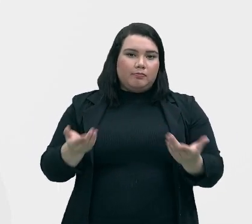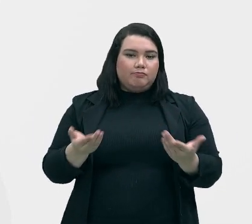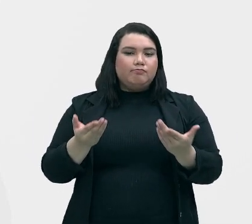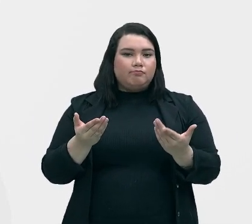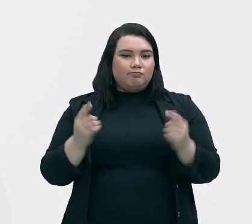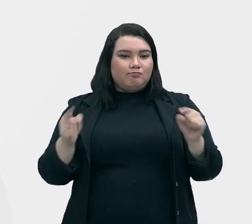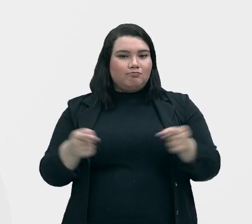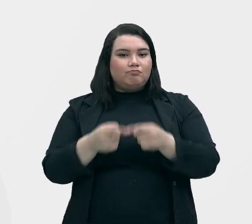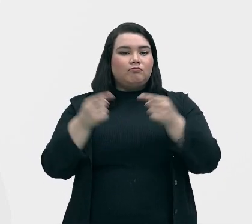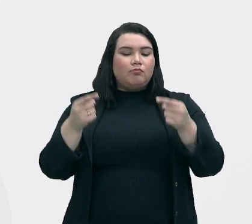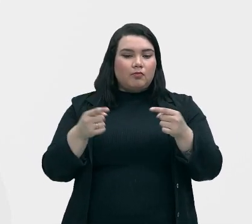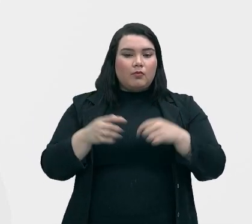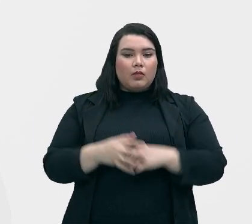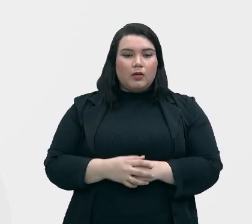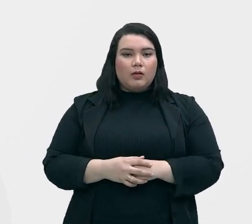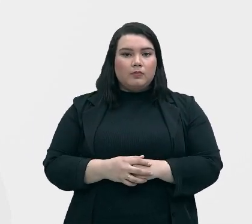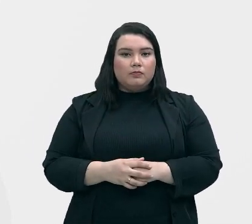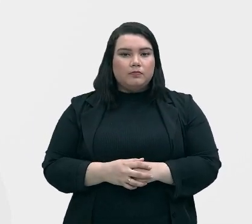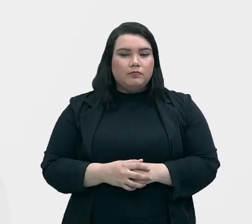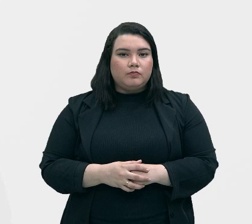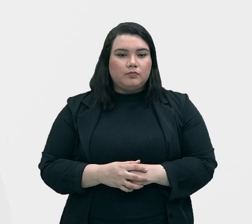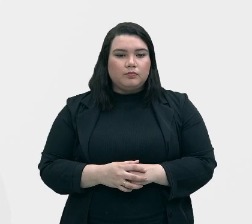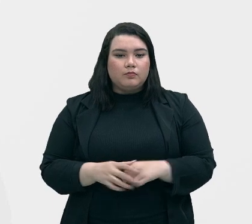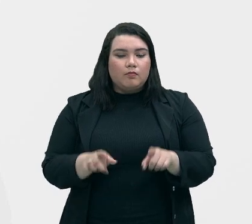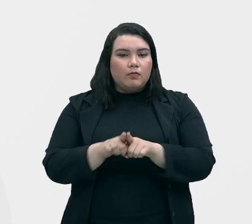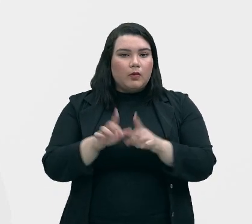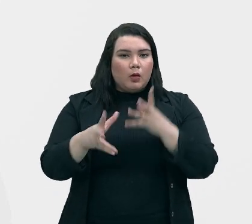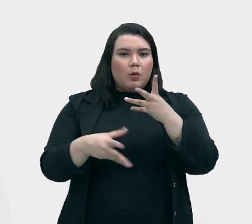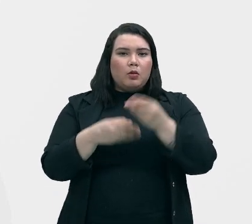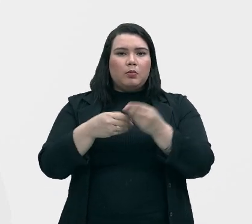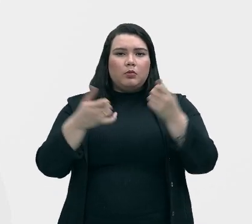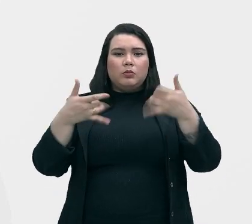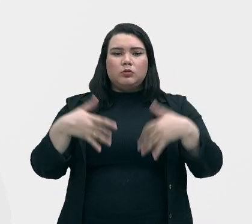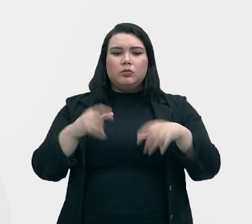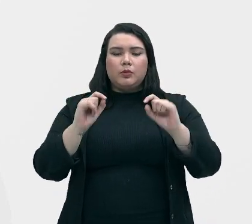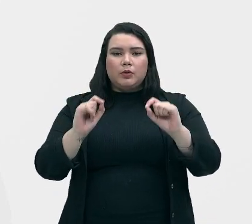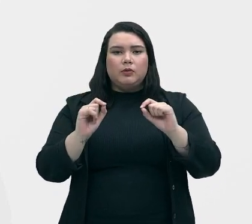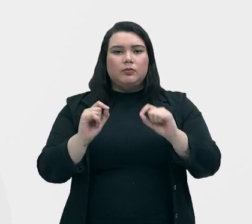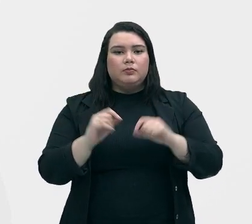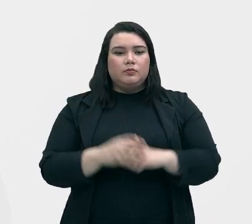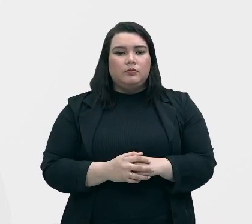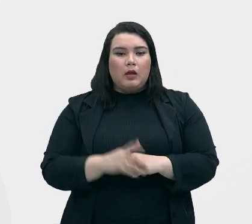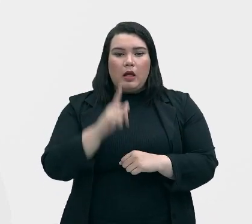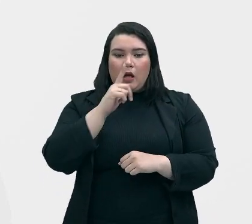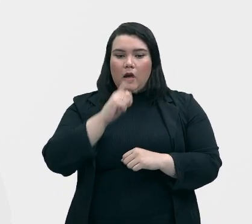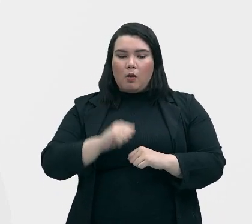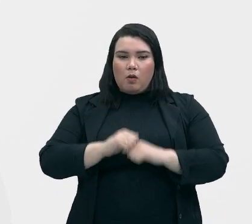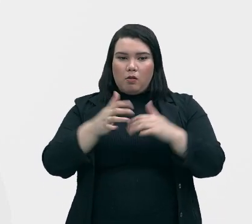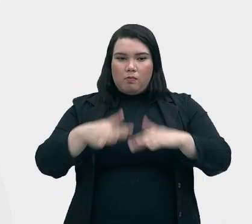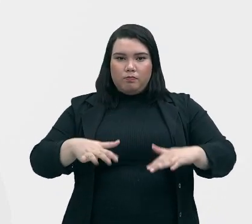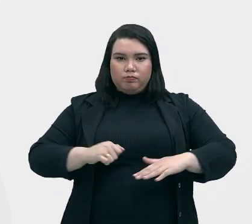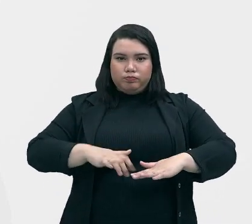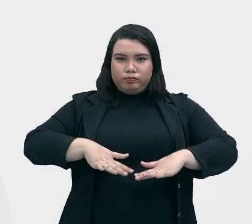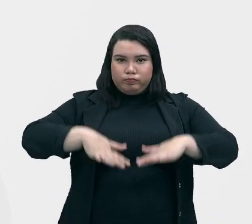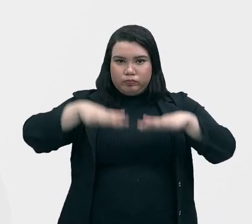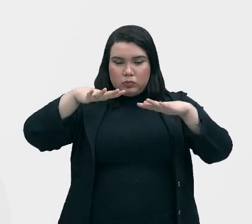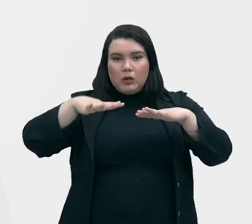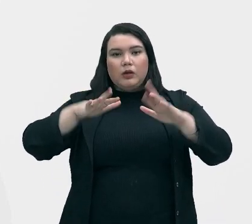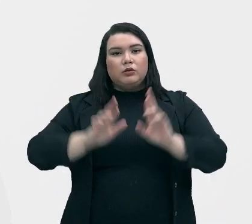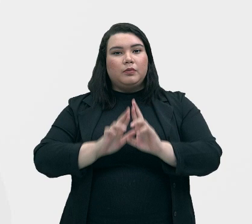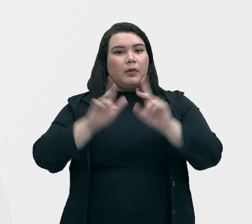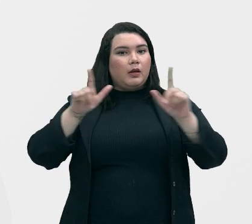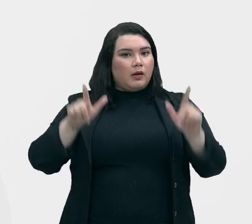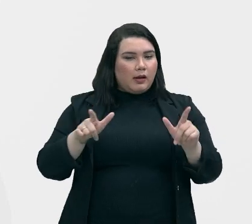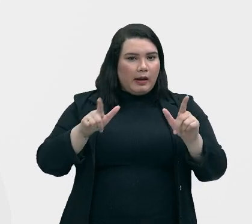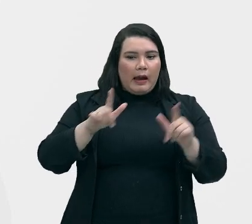sim. Variação e no caso, só reforçando a questão da inundação não tem a ver com a cheia, né? Com a